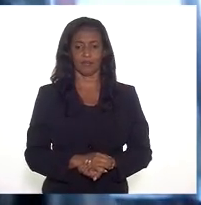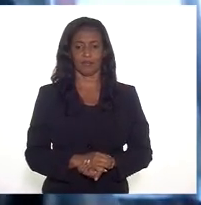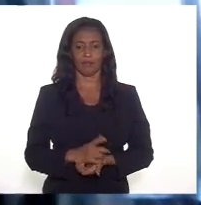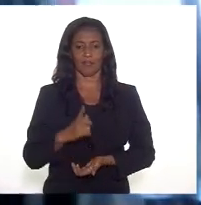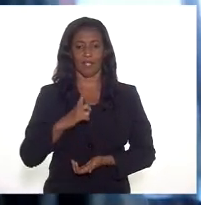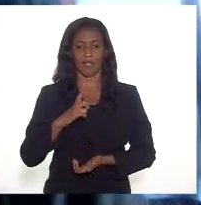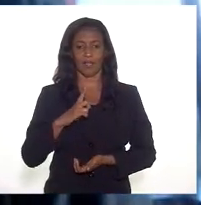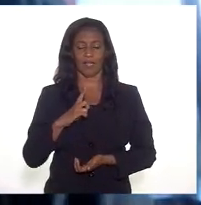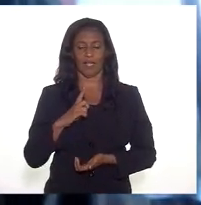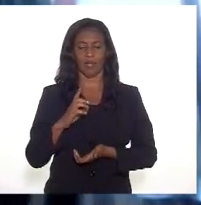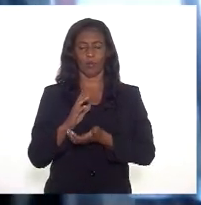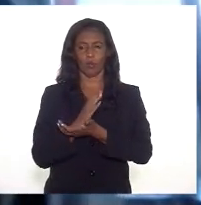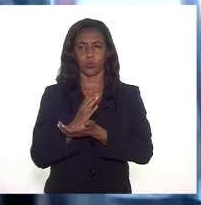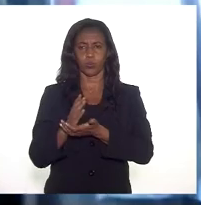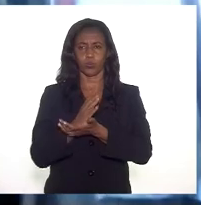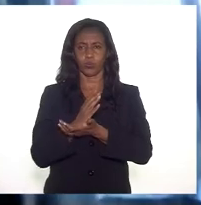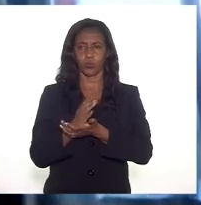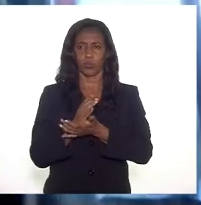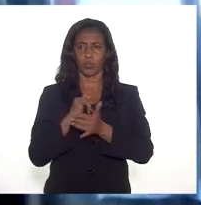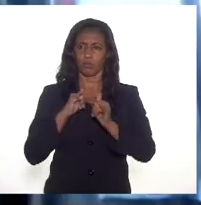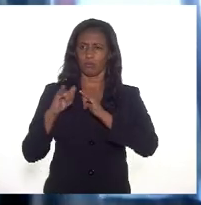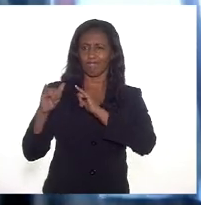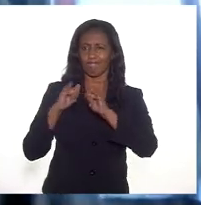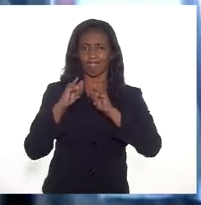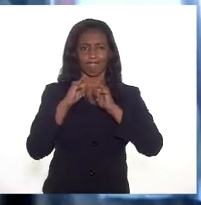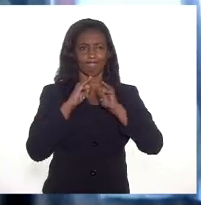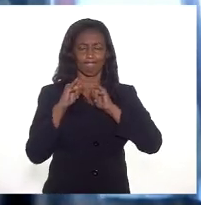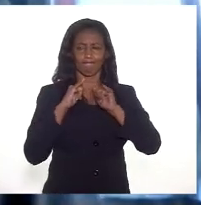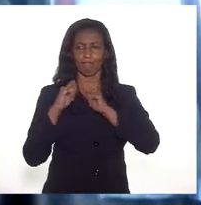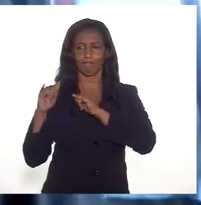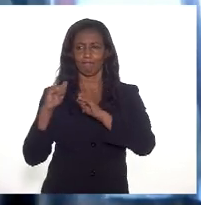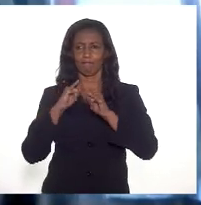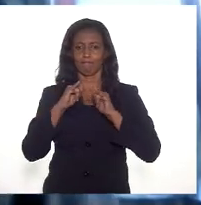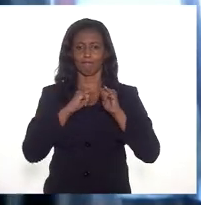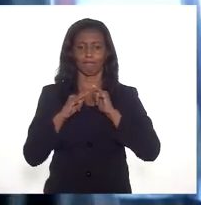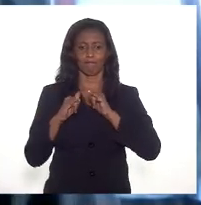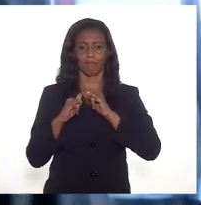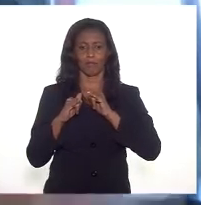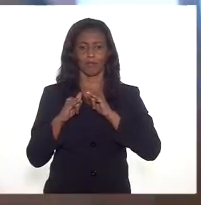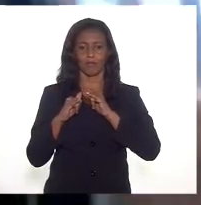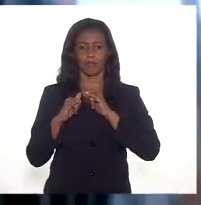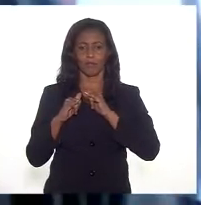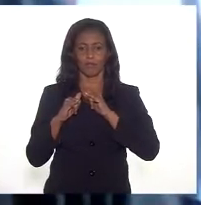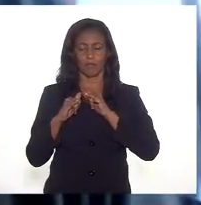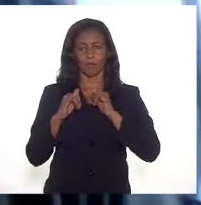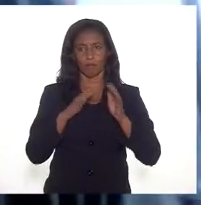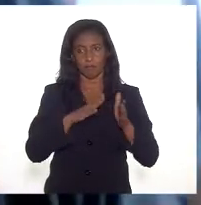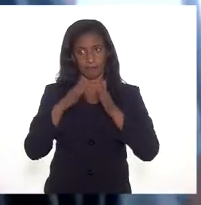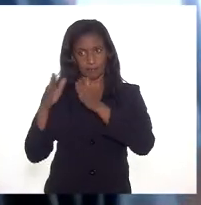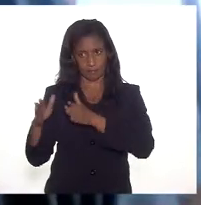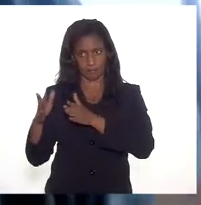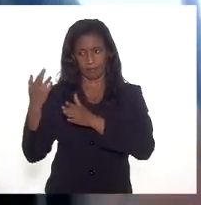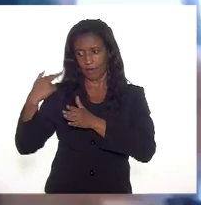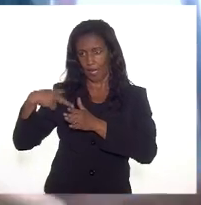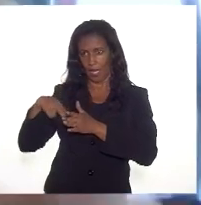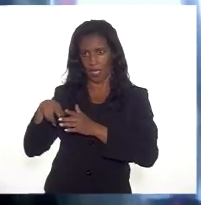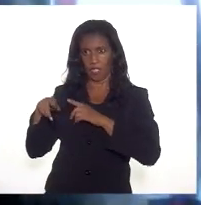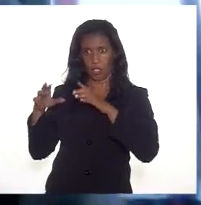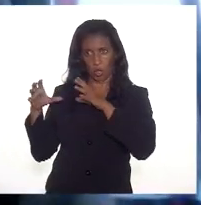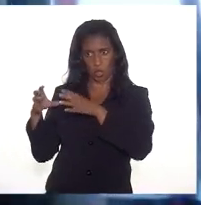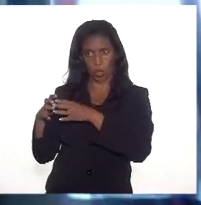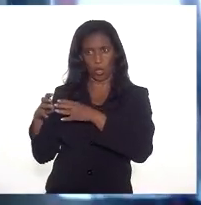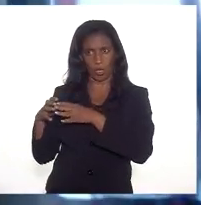uma maioria de denúncias que nós recebemos em relação, na parte religiosa, como eu disse também,